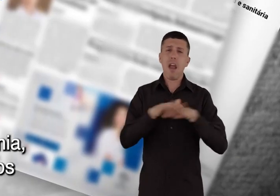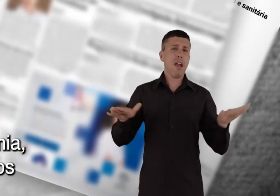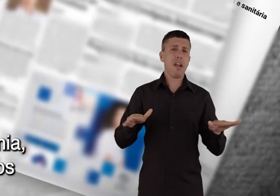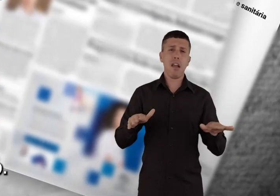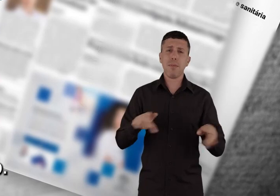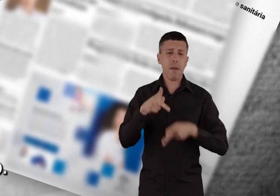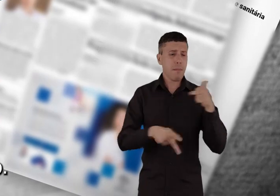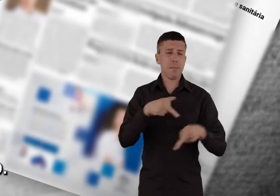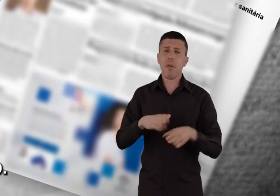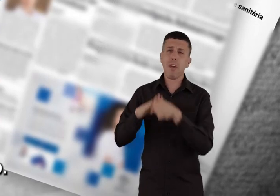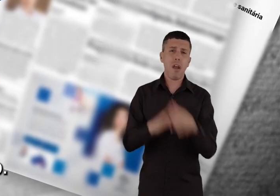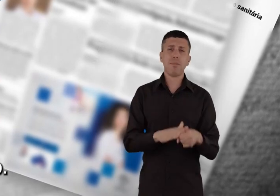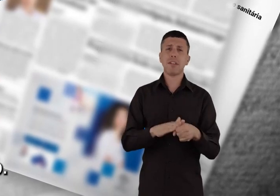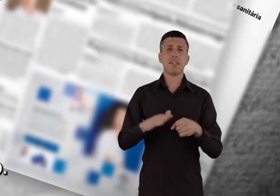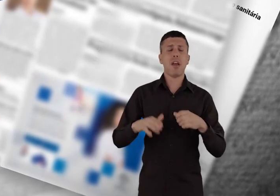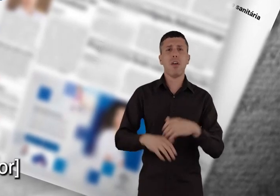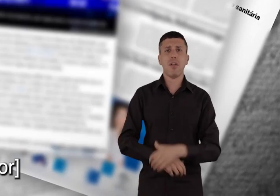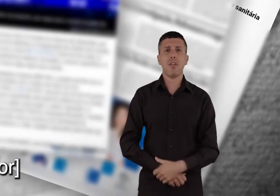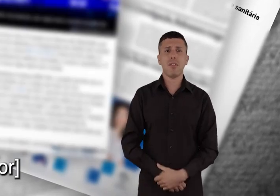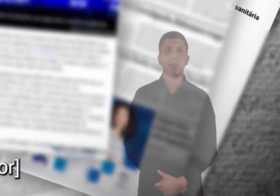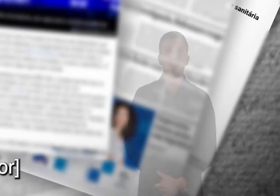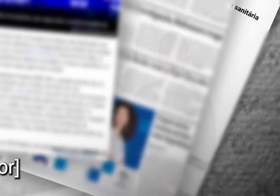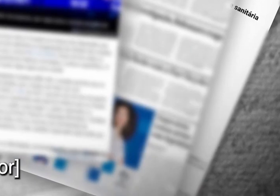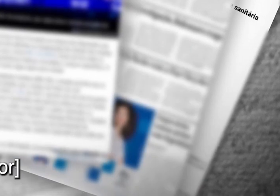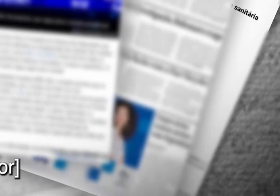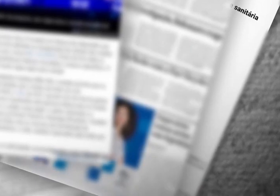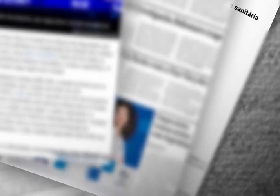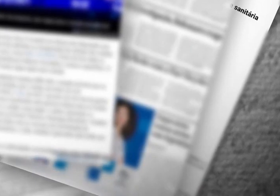os empregos e amassam o povo. Manchetes na mídia.